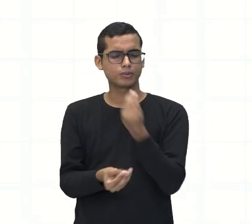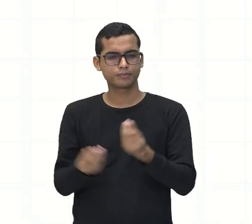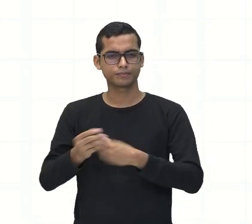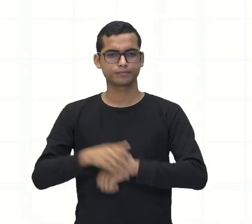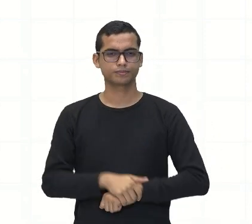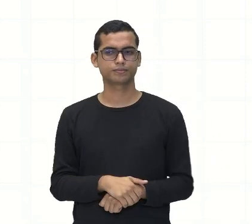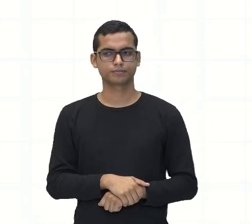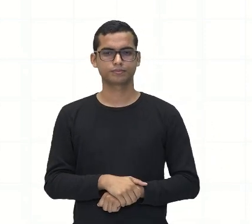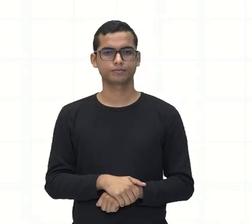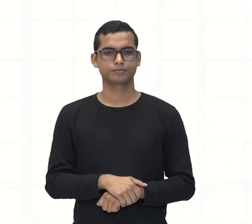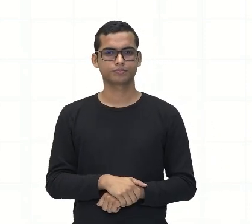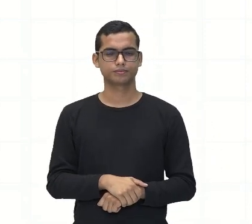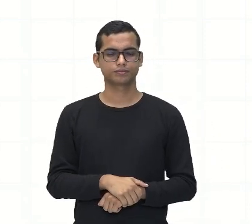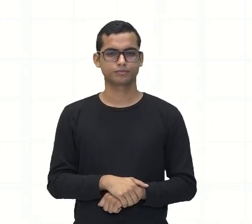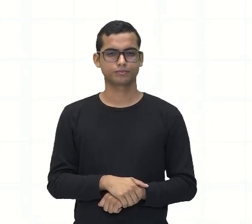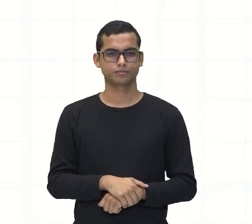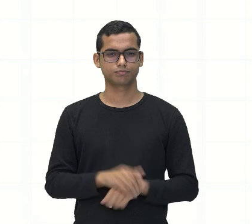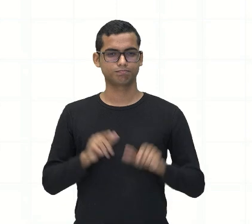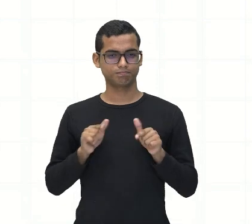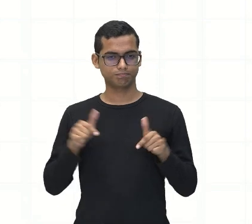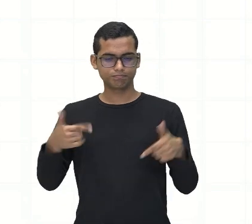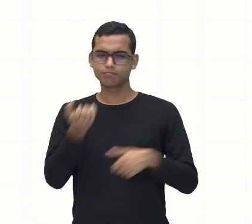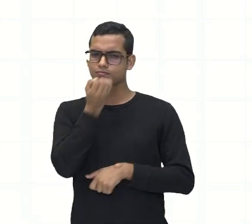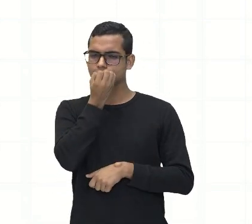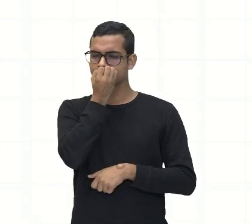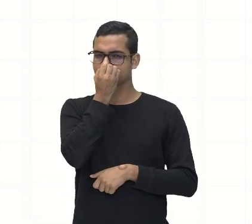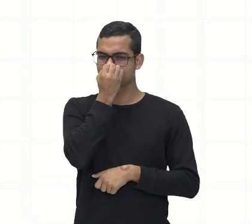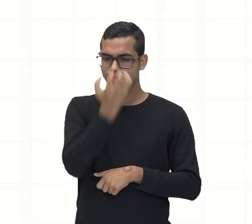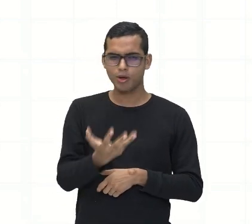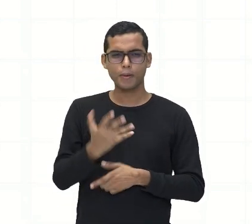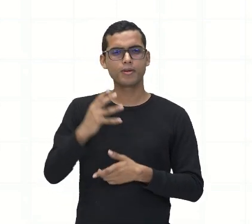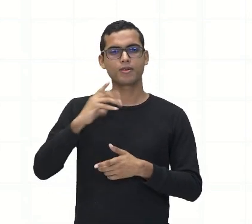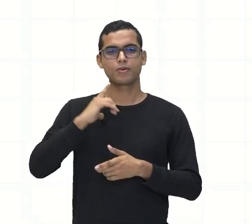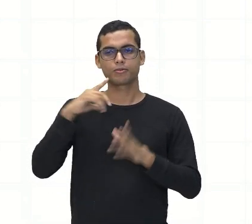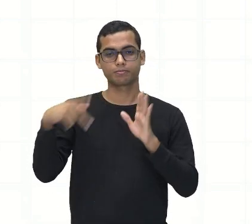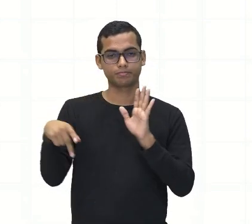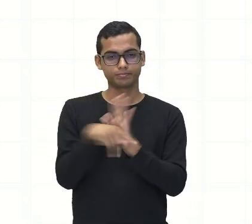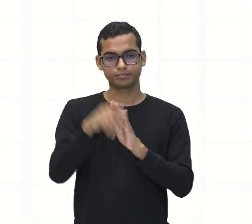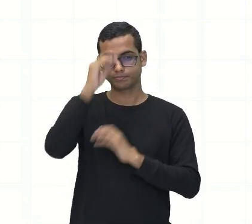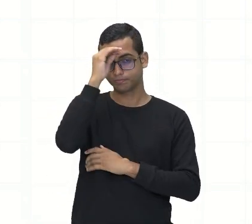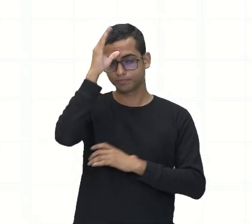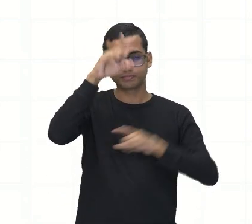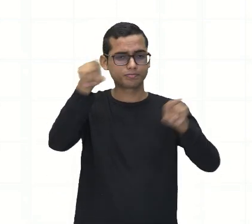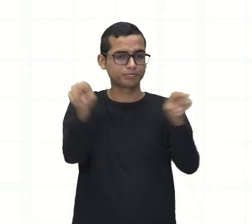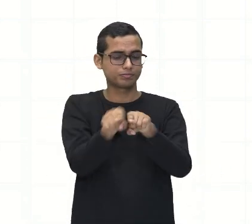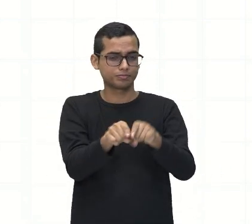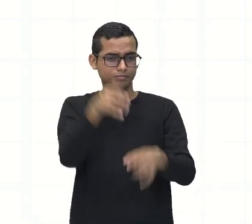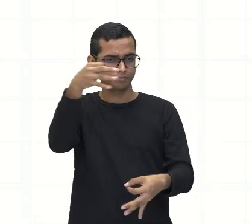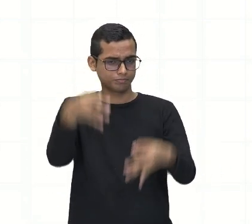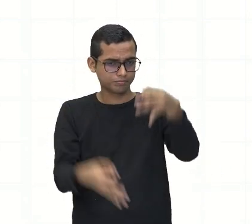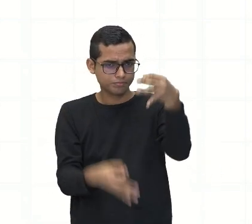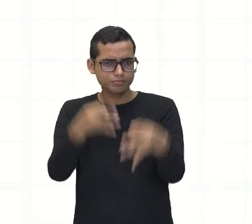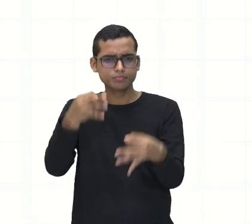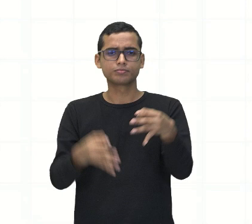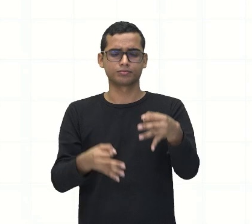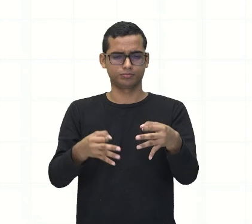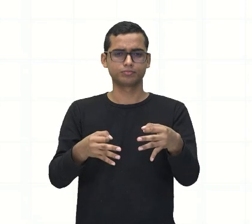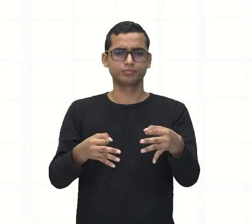como fazer o bem e como fazer o bem com sabedoria, mas com justiça diante do outro.